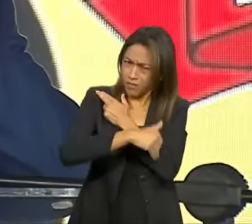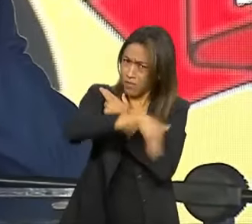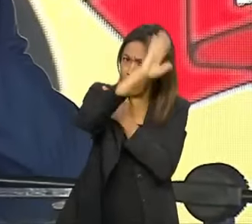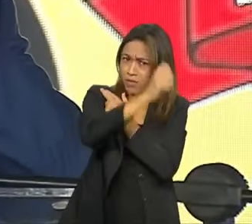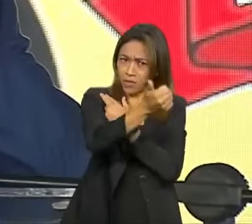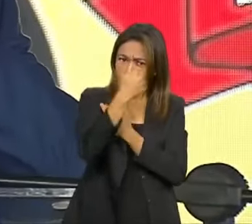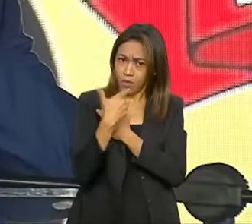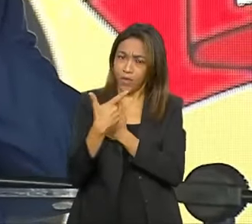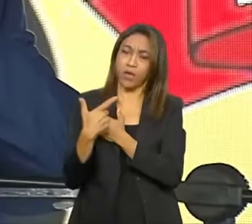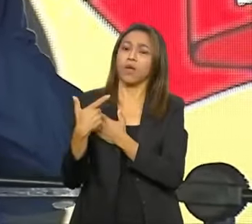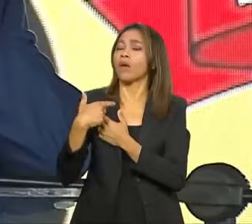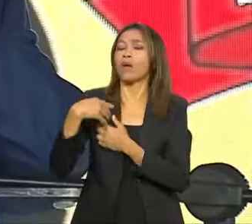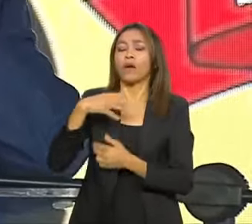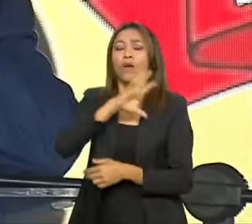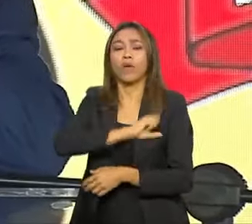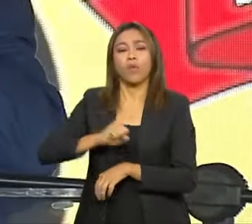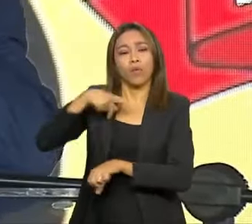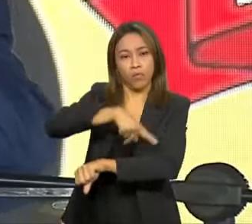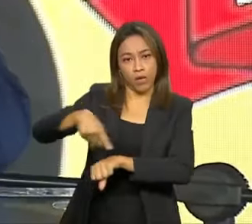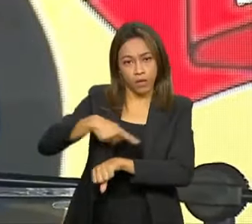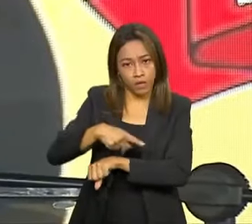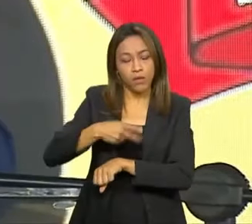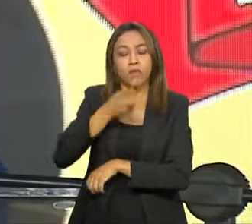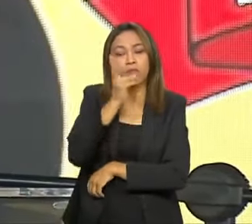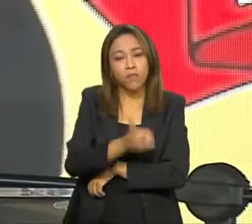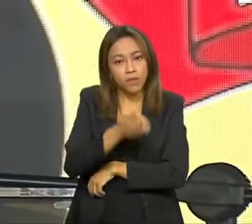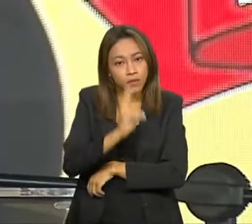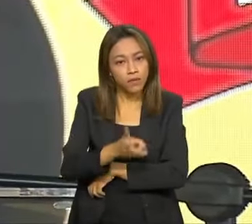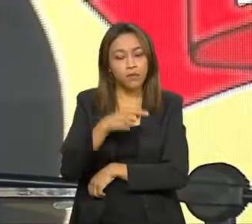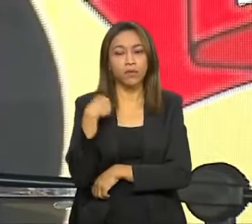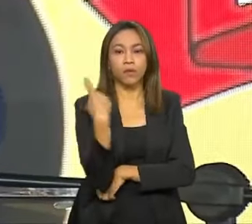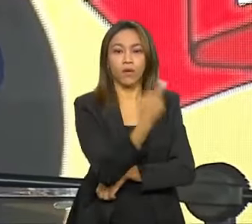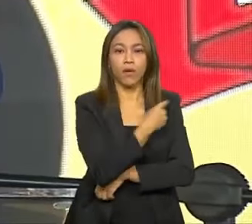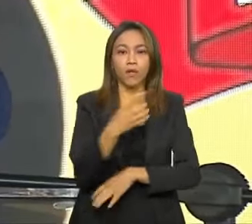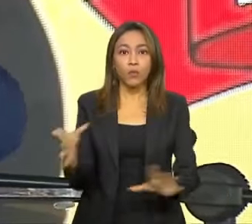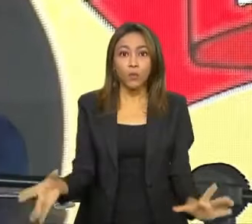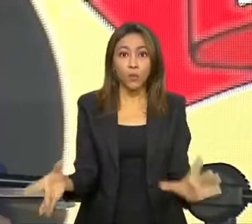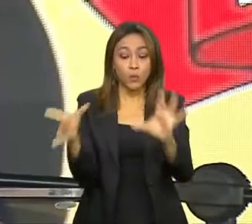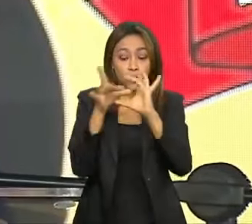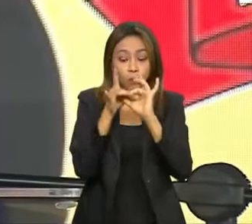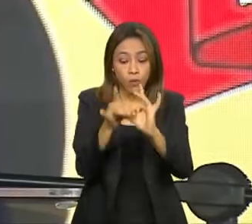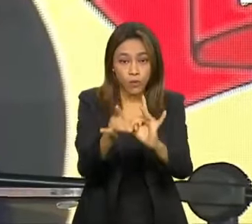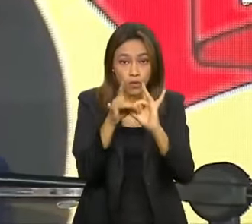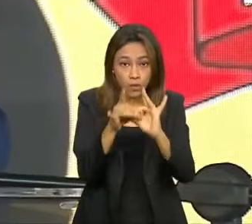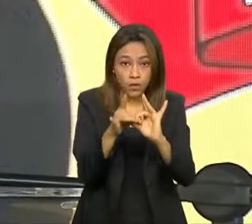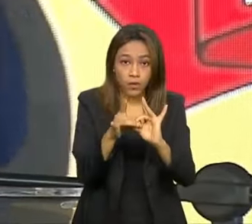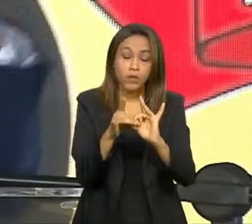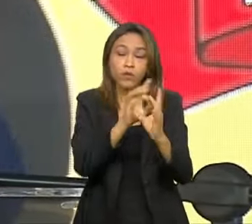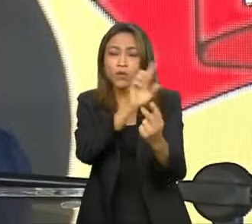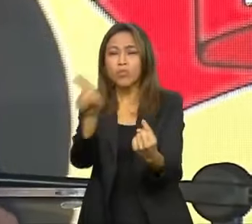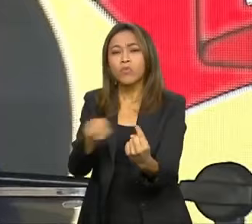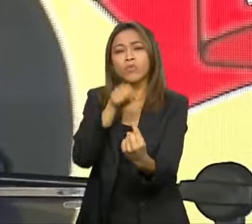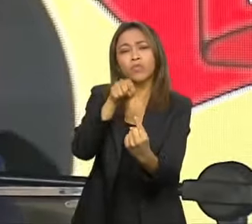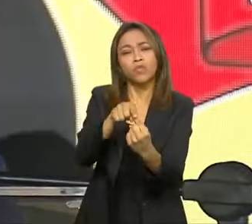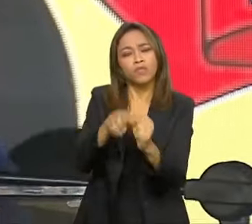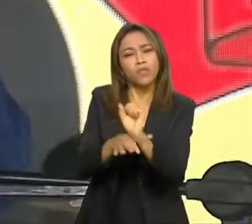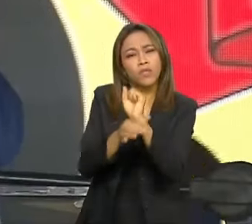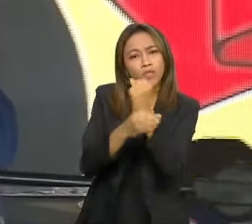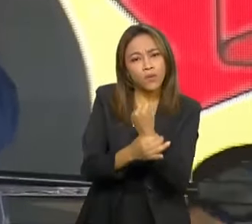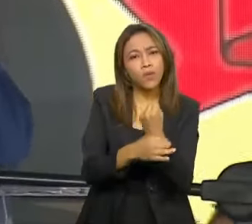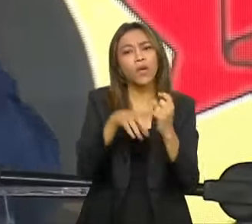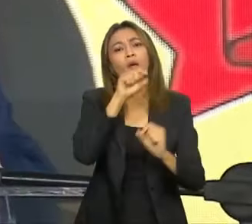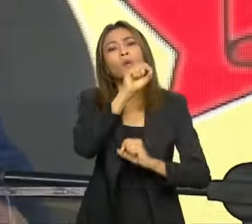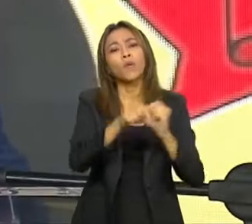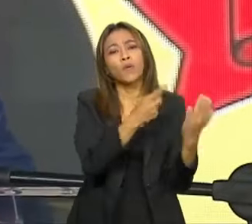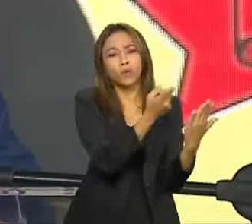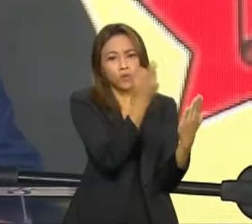pátria. Nós precisamos estar sempre unidos para garantir aquilo que nos rege, que é a